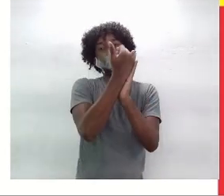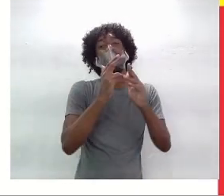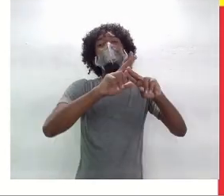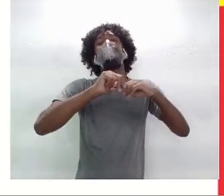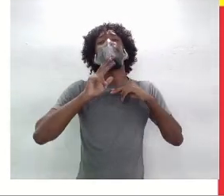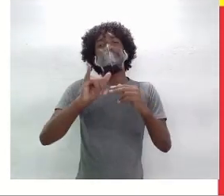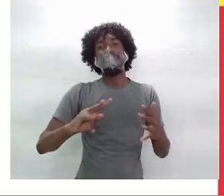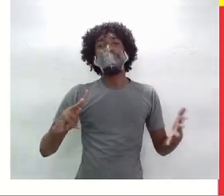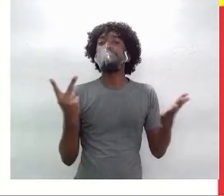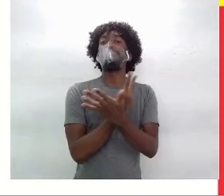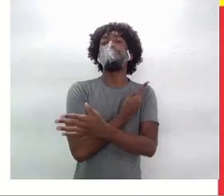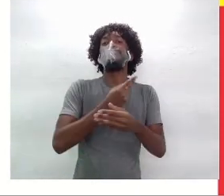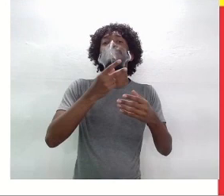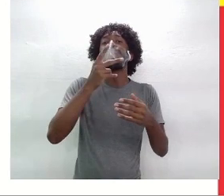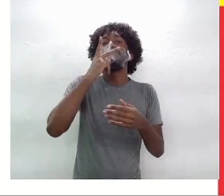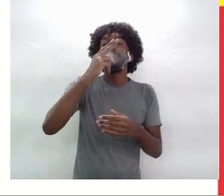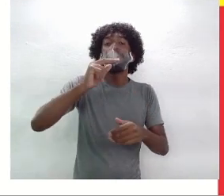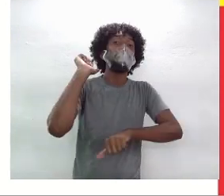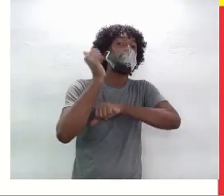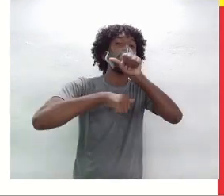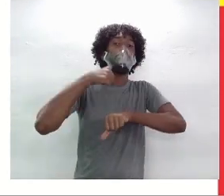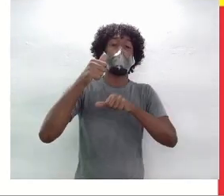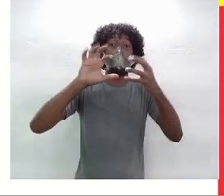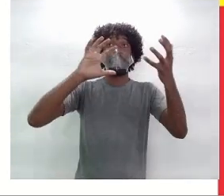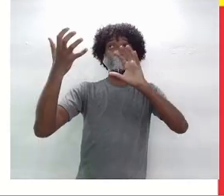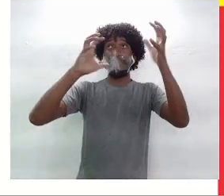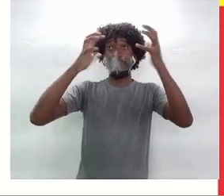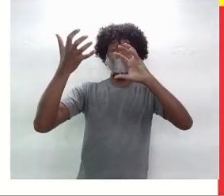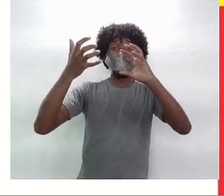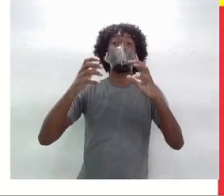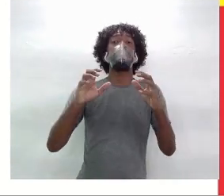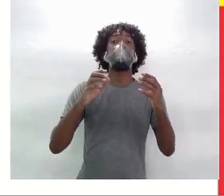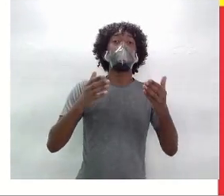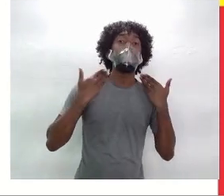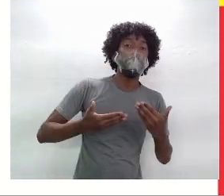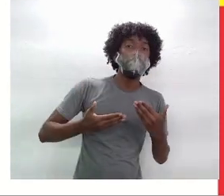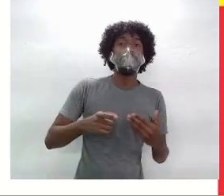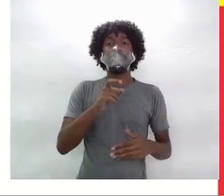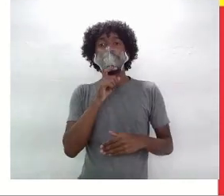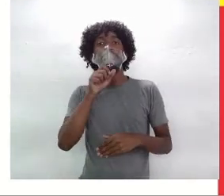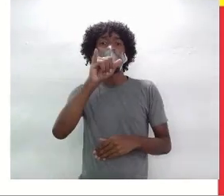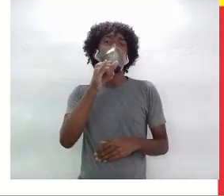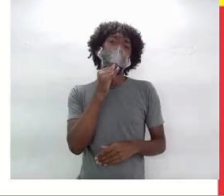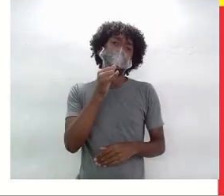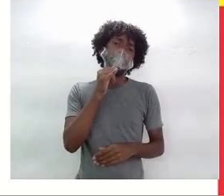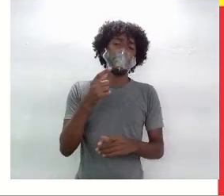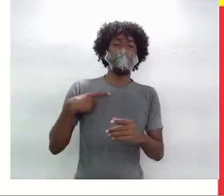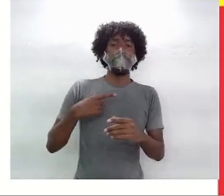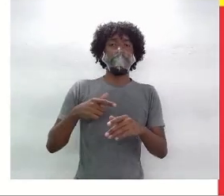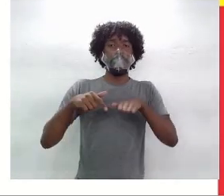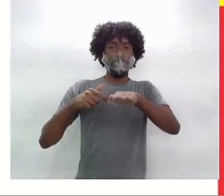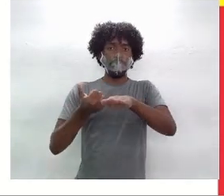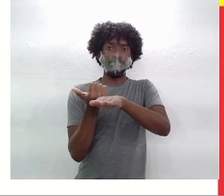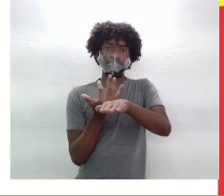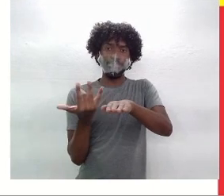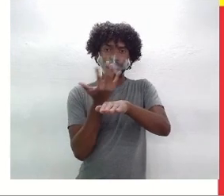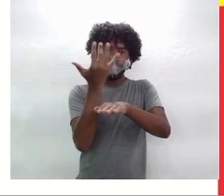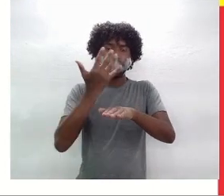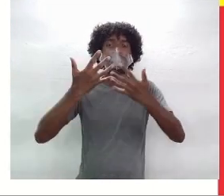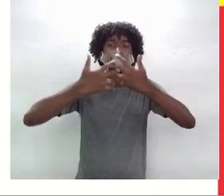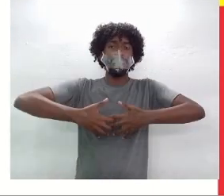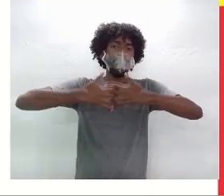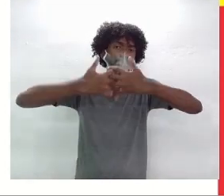provocar alterações no clima. Ou seja, queima de combustíveis fósseis. Quando eu estou falando dessas